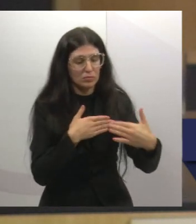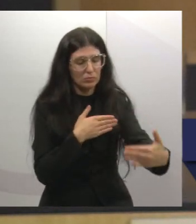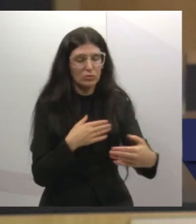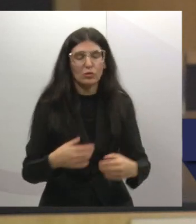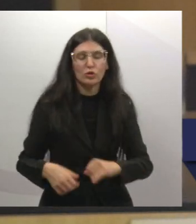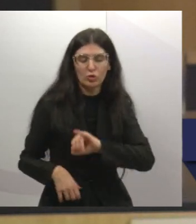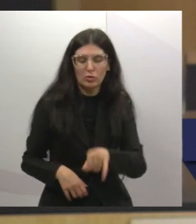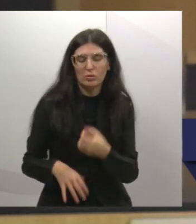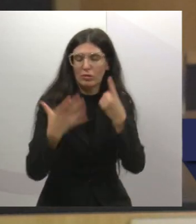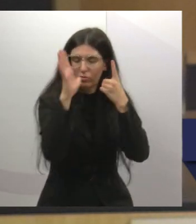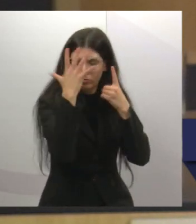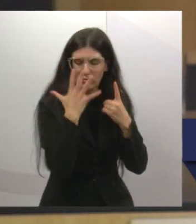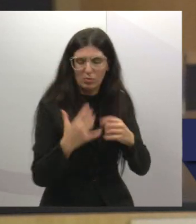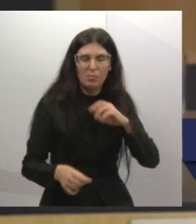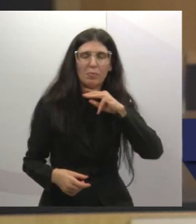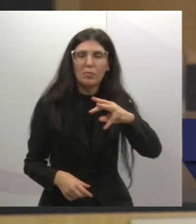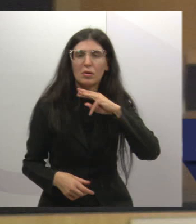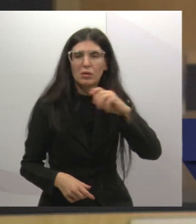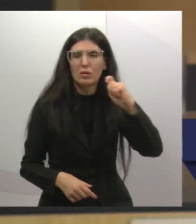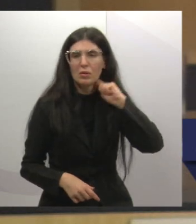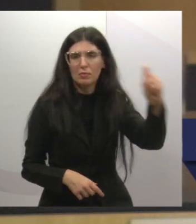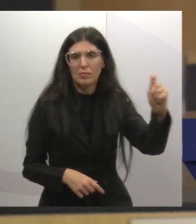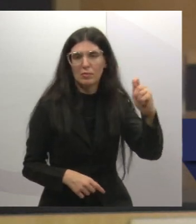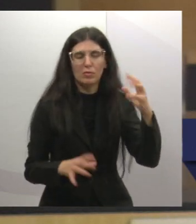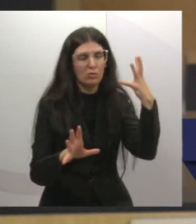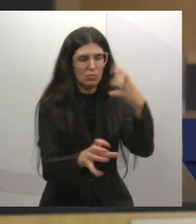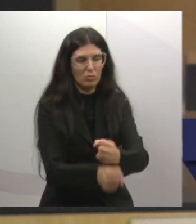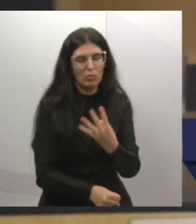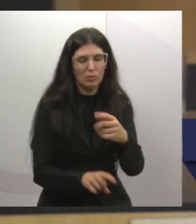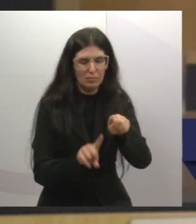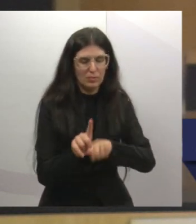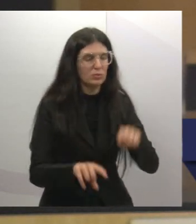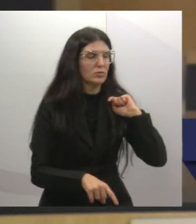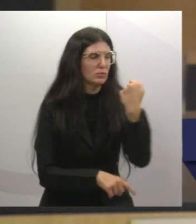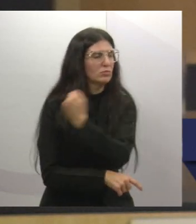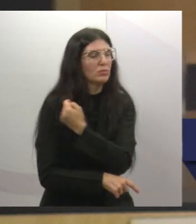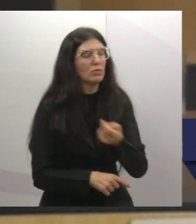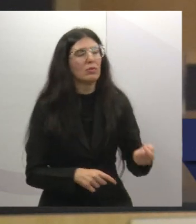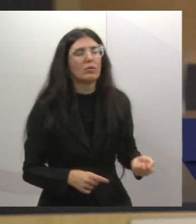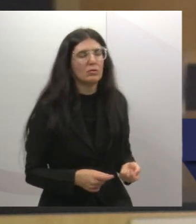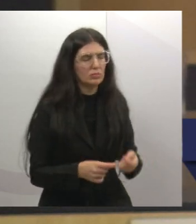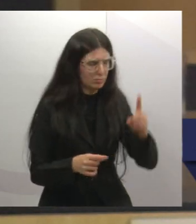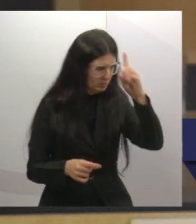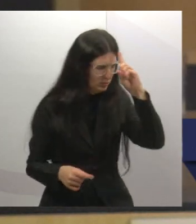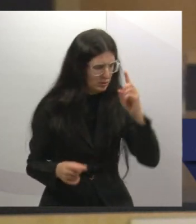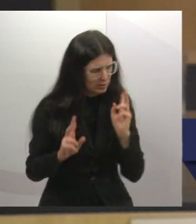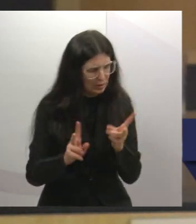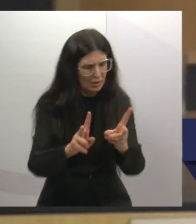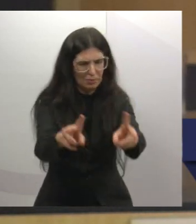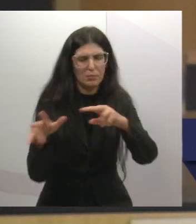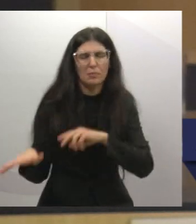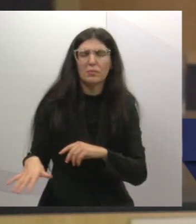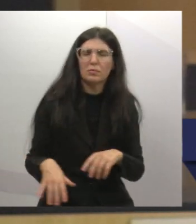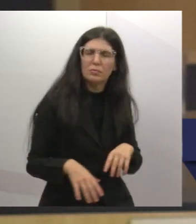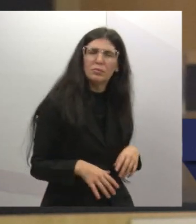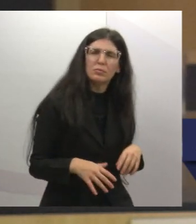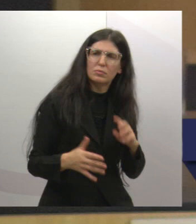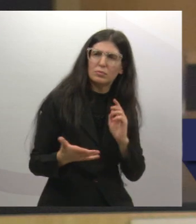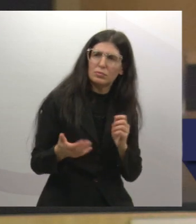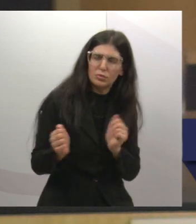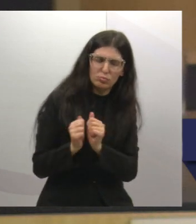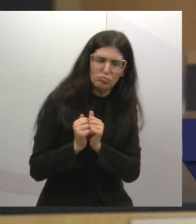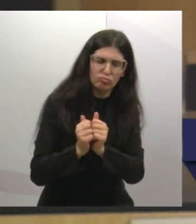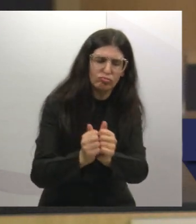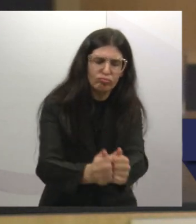questão que a gente vê, porque nós, enquanto vereadores, a gente acompanha diariamente todas as ações. Então, agora em maio, a gente teve realmente algumas falas e